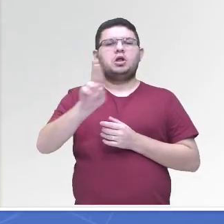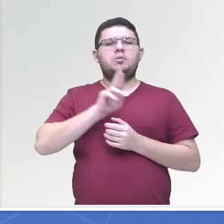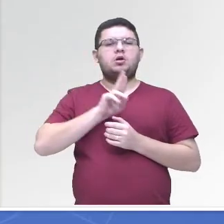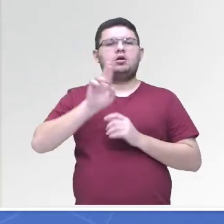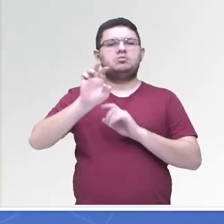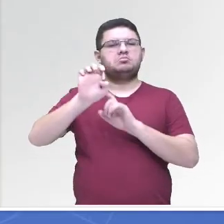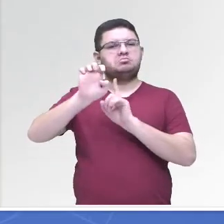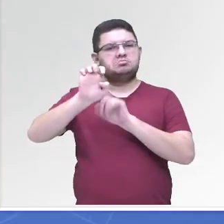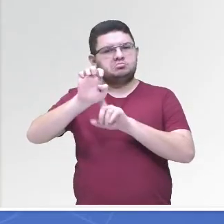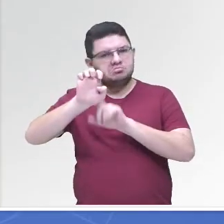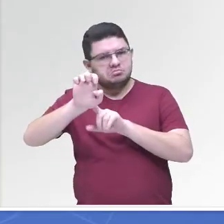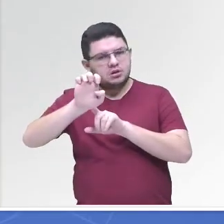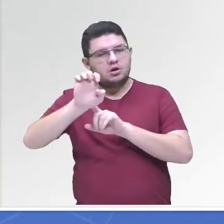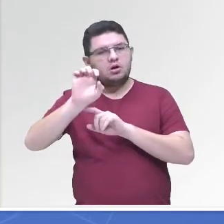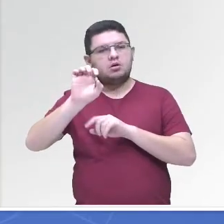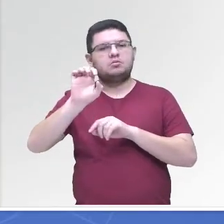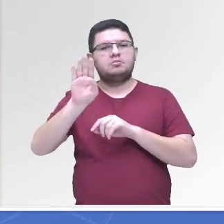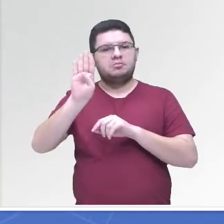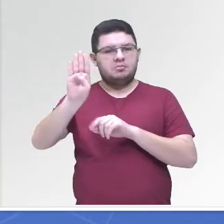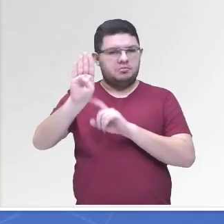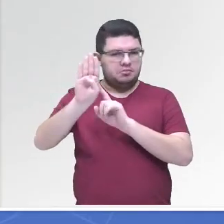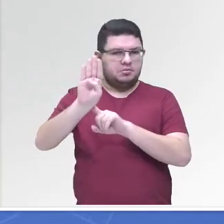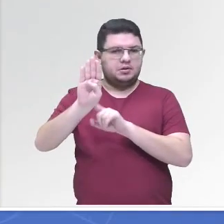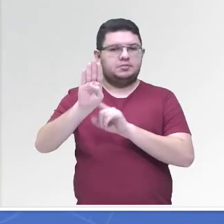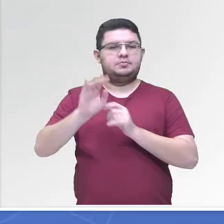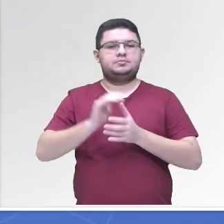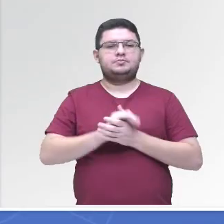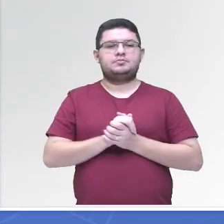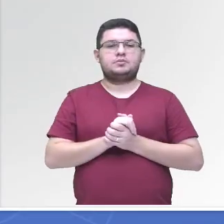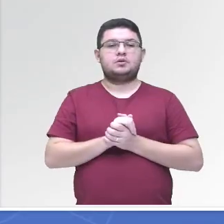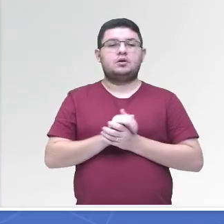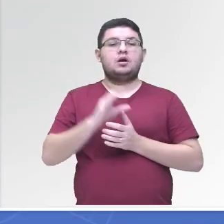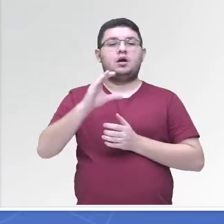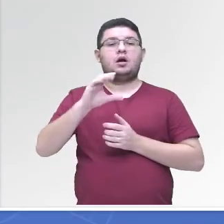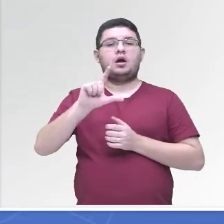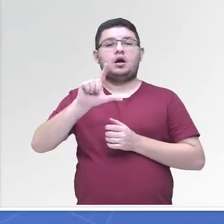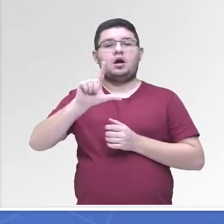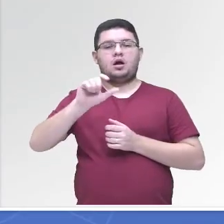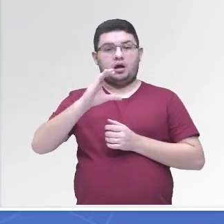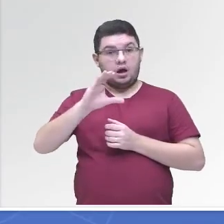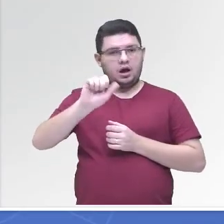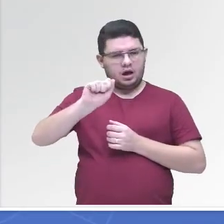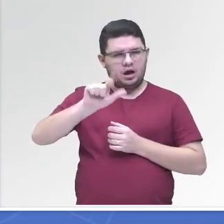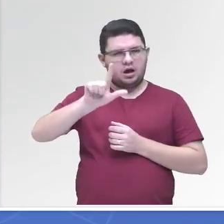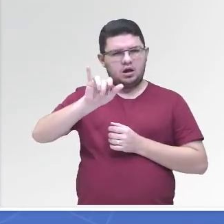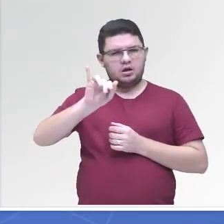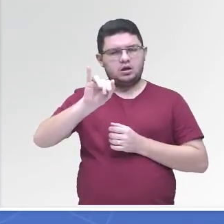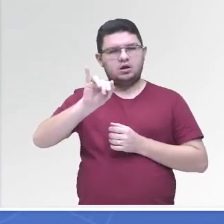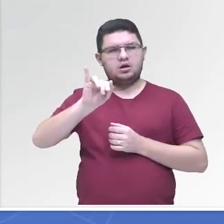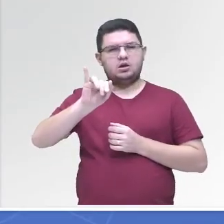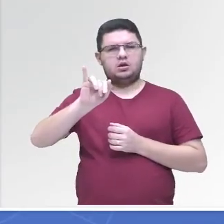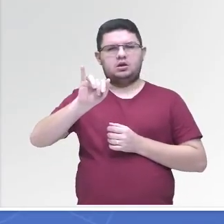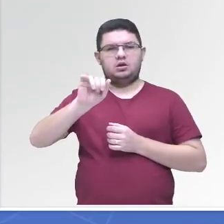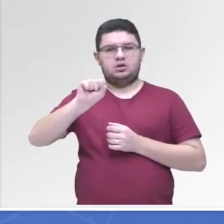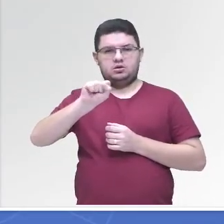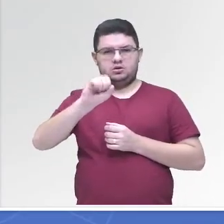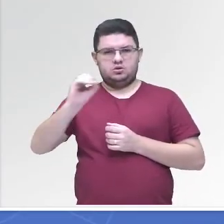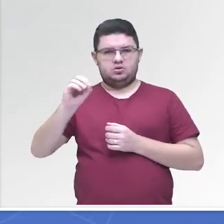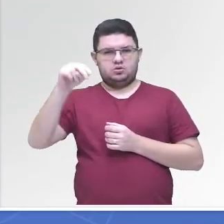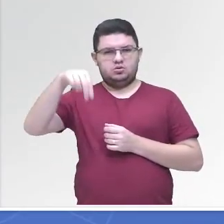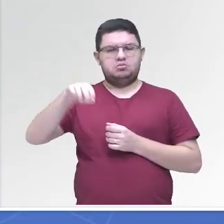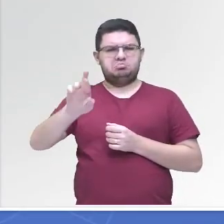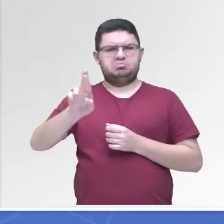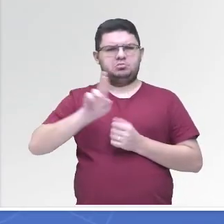E e letra B. O Calisson falou que é a letra E, né? Não informou aí a questão.